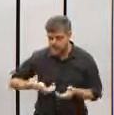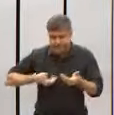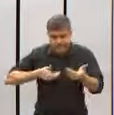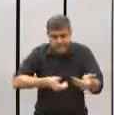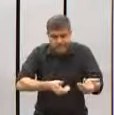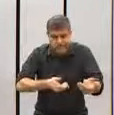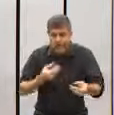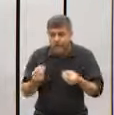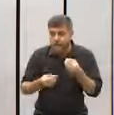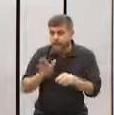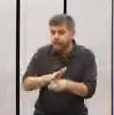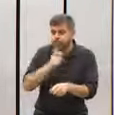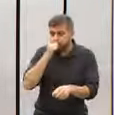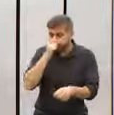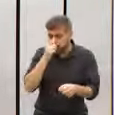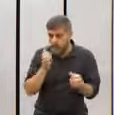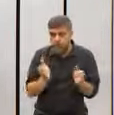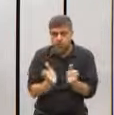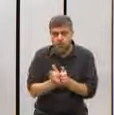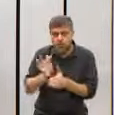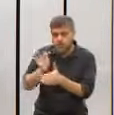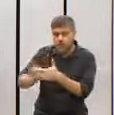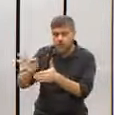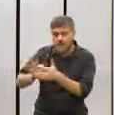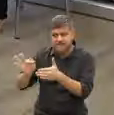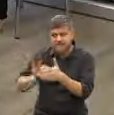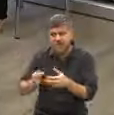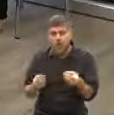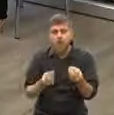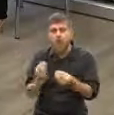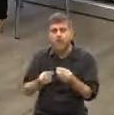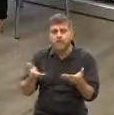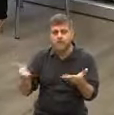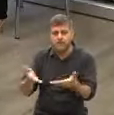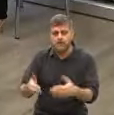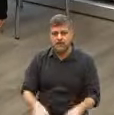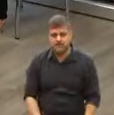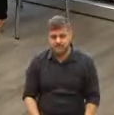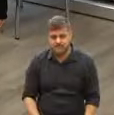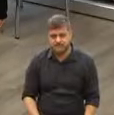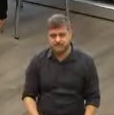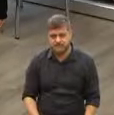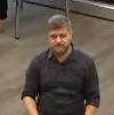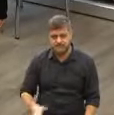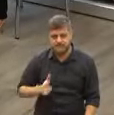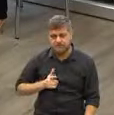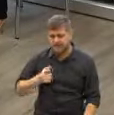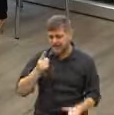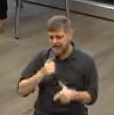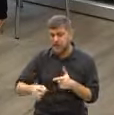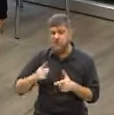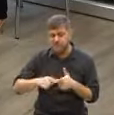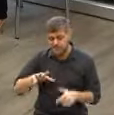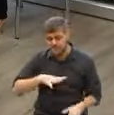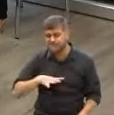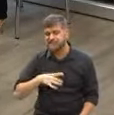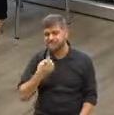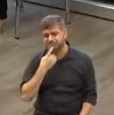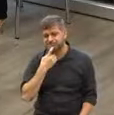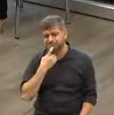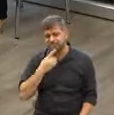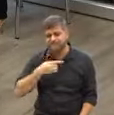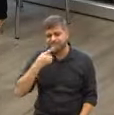criança. Como que fica o papel do Conselho Tutelar nisso e como está agora? É a grande demanda da cidade, não é? Sem